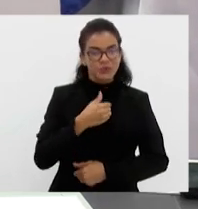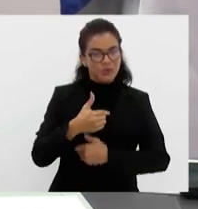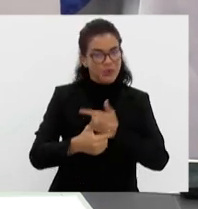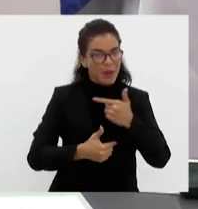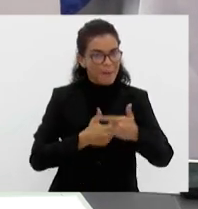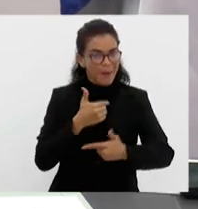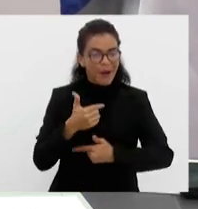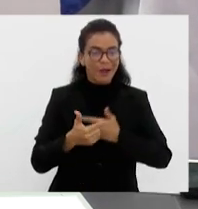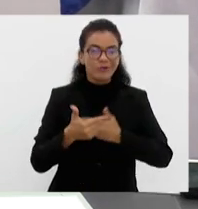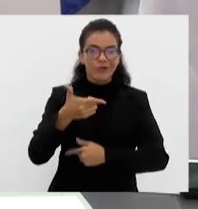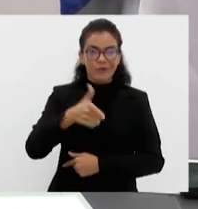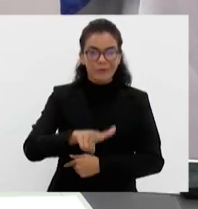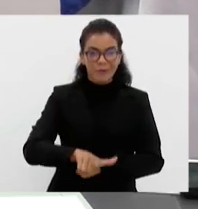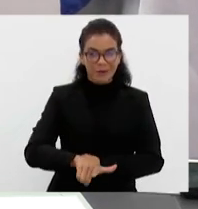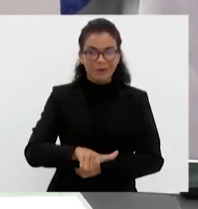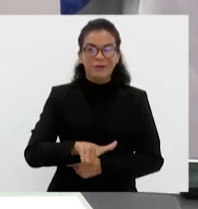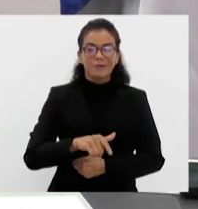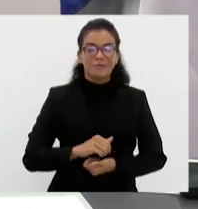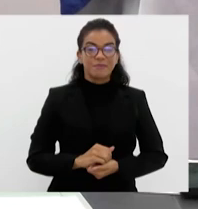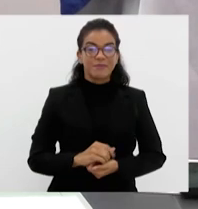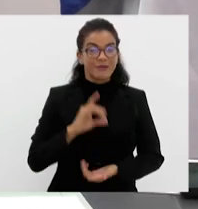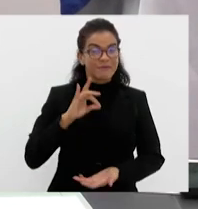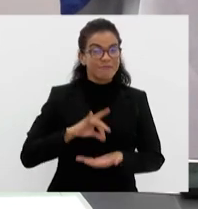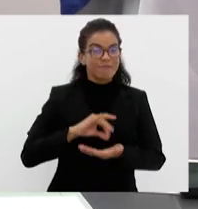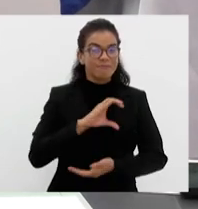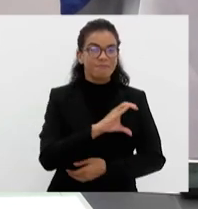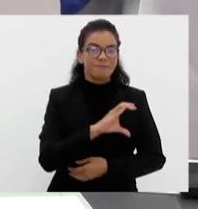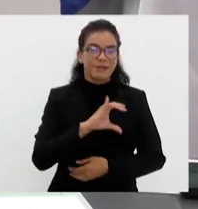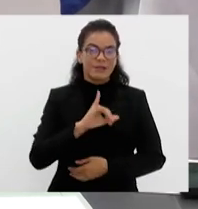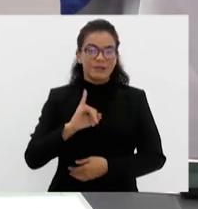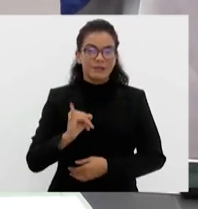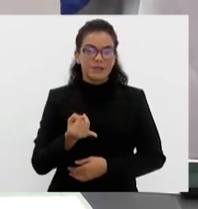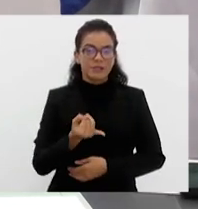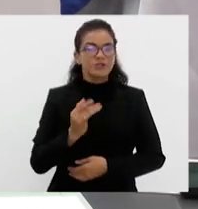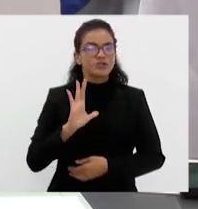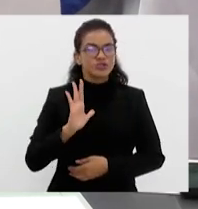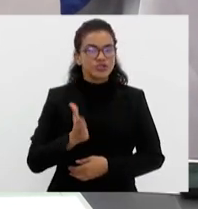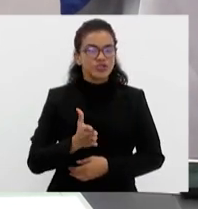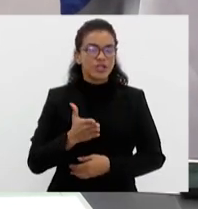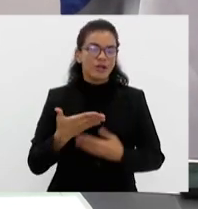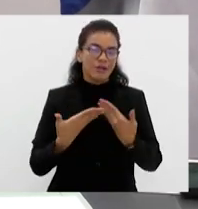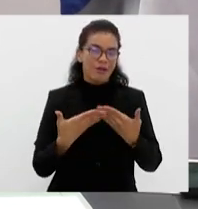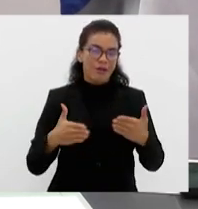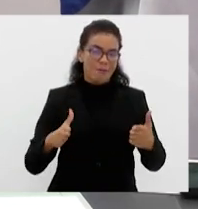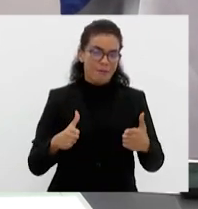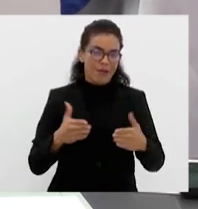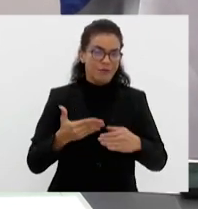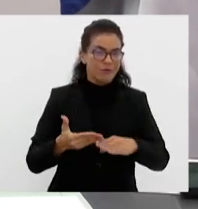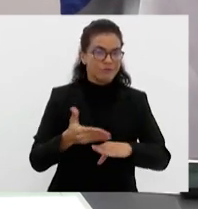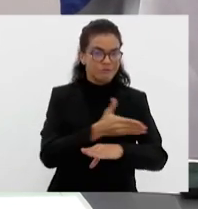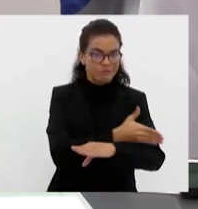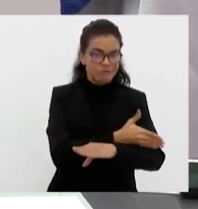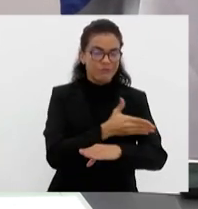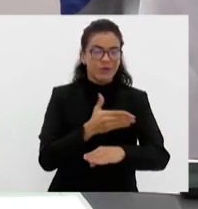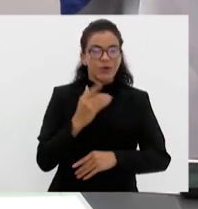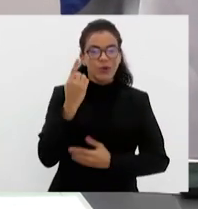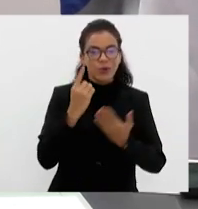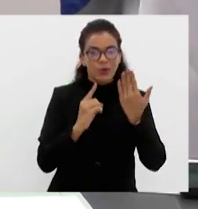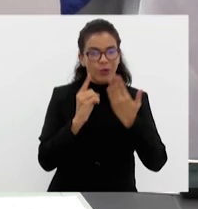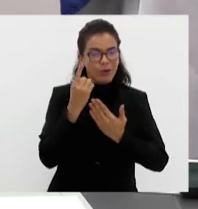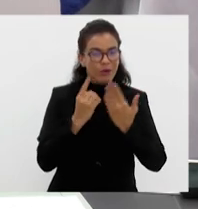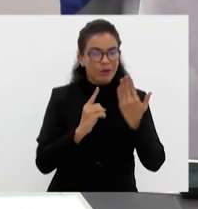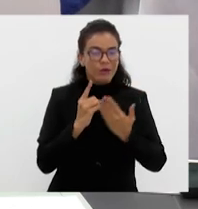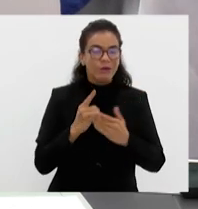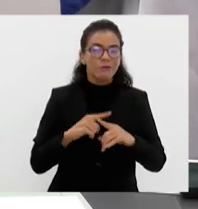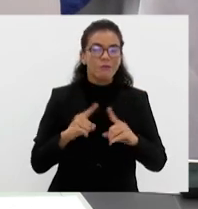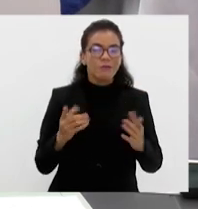depois. Na verdade, a CCJ já tinha funcionado pré-carnaval, mas retomar os trabalhos aí com vigor,